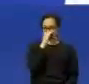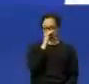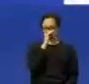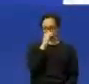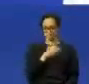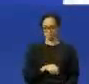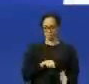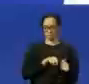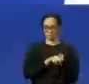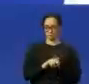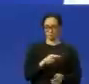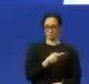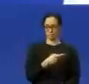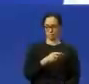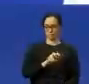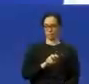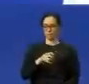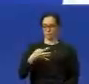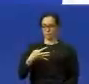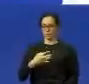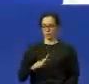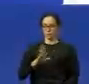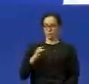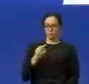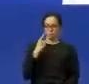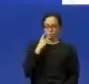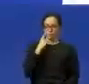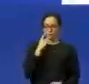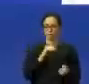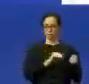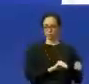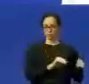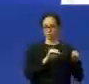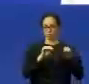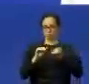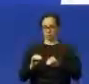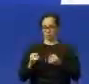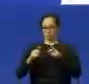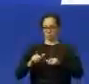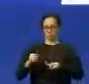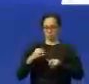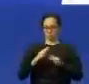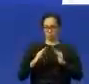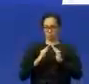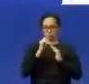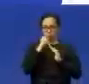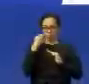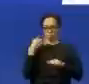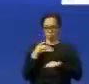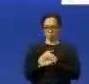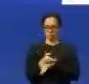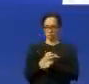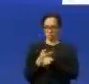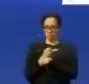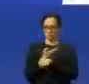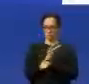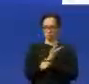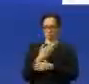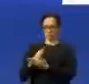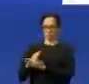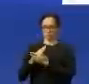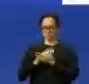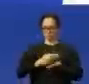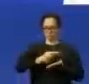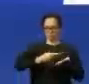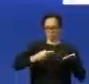Questão número 154 é aquela que o menino acaba de se mudar para um novo bairro, né? E ele deseja ir à padaria, tá? Aí ele pediu ajuda a um amigo que lhe deu um